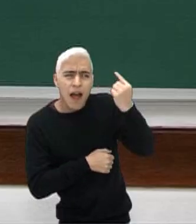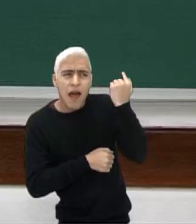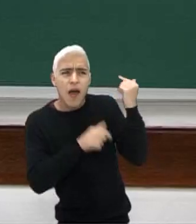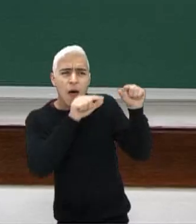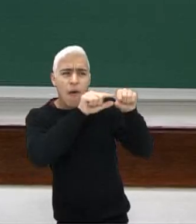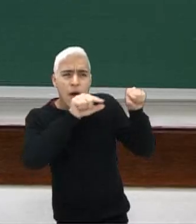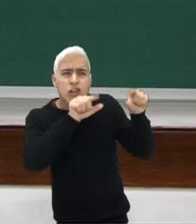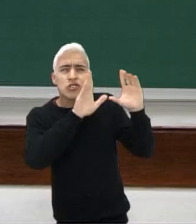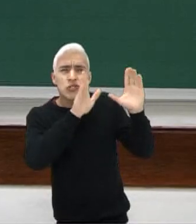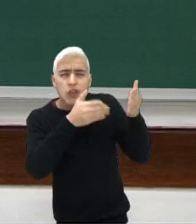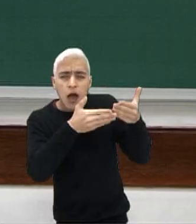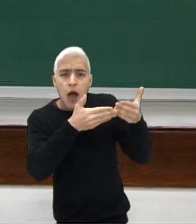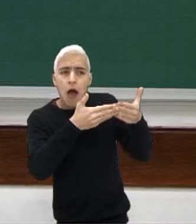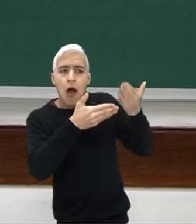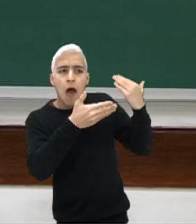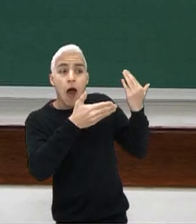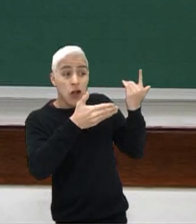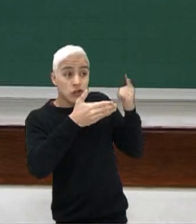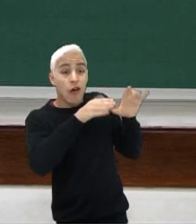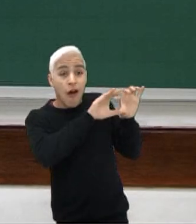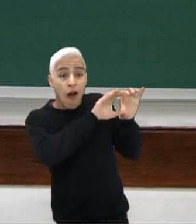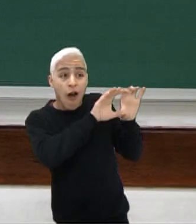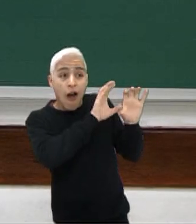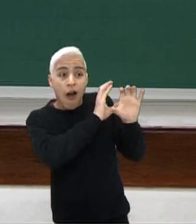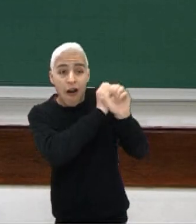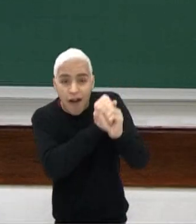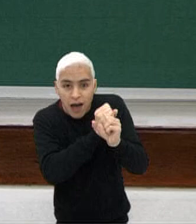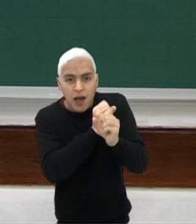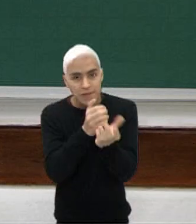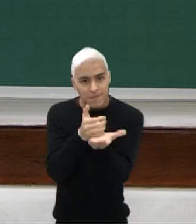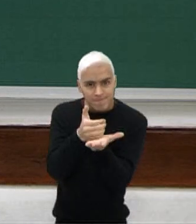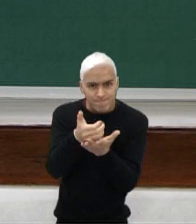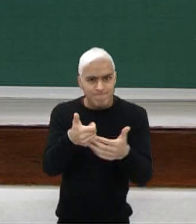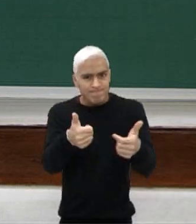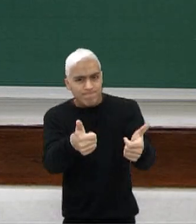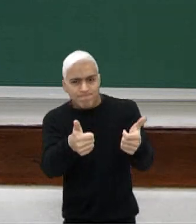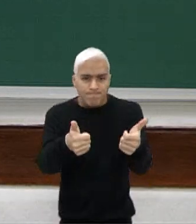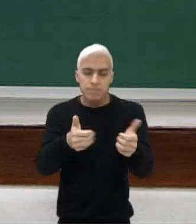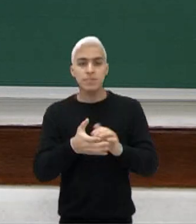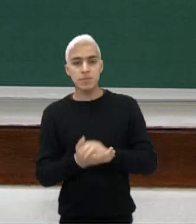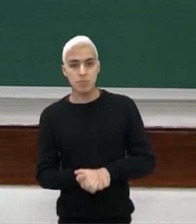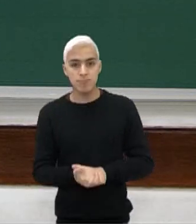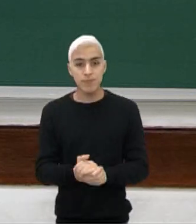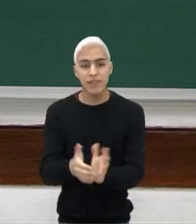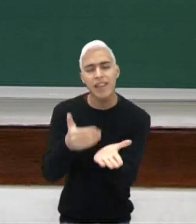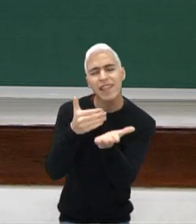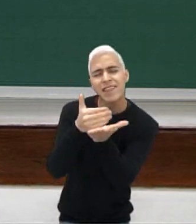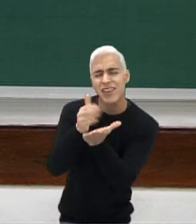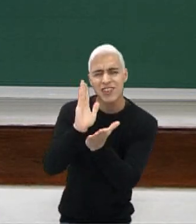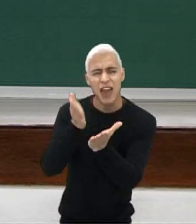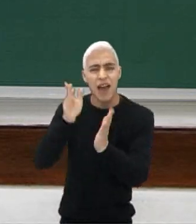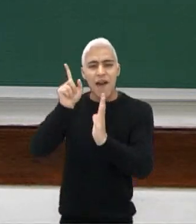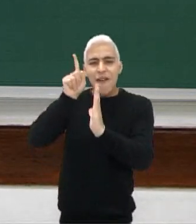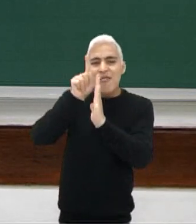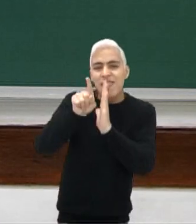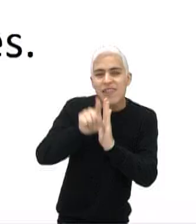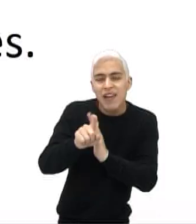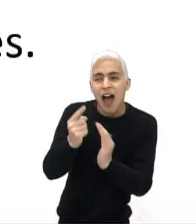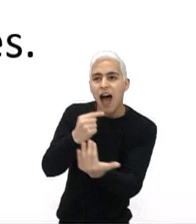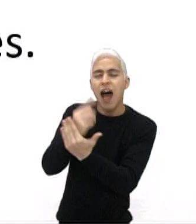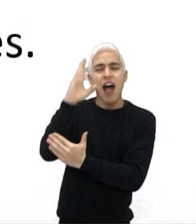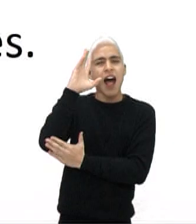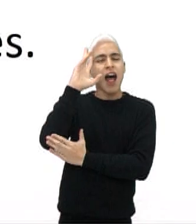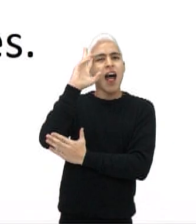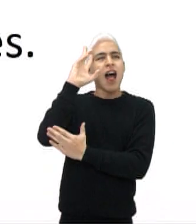já aprendemos. Vamos começar? Então vamos lá. De início, um quiz para a gente relembrar.